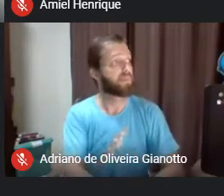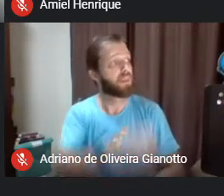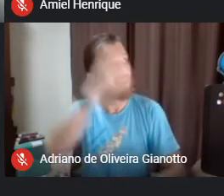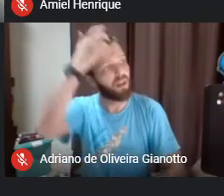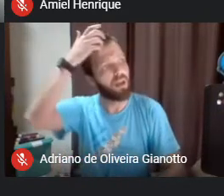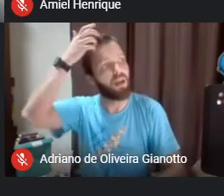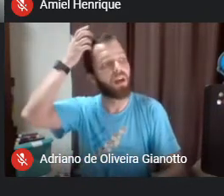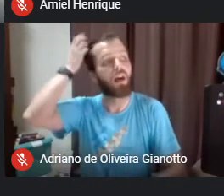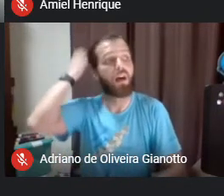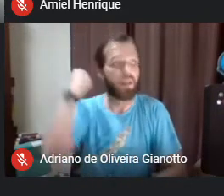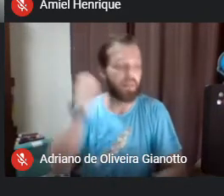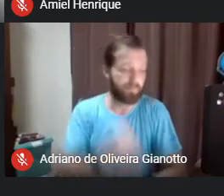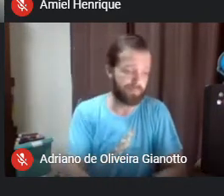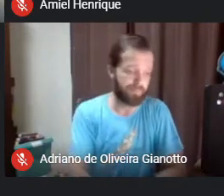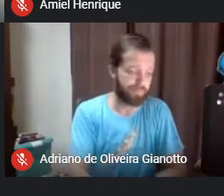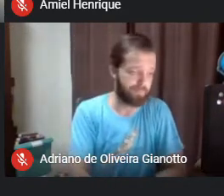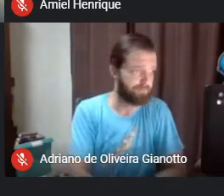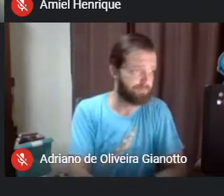prova.